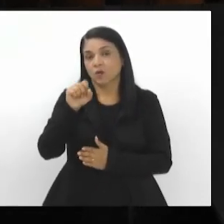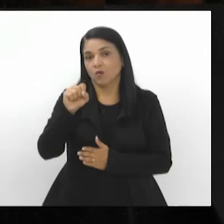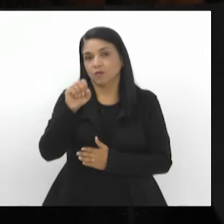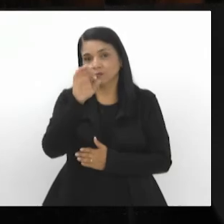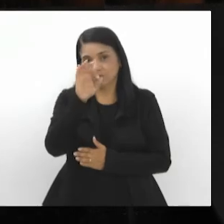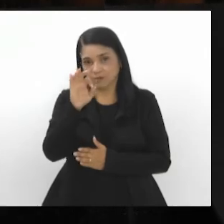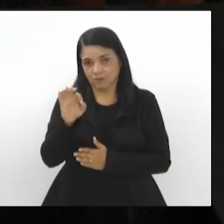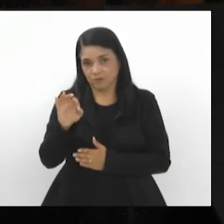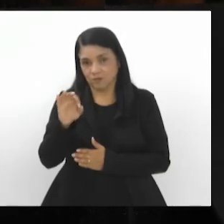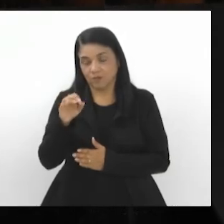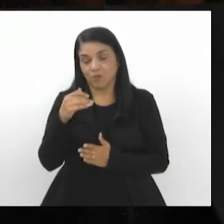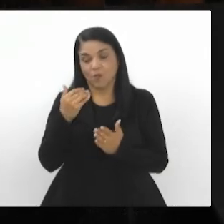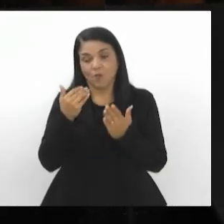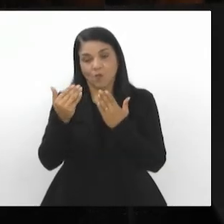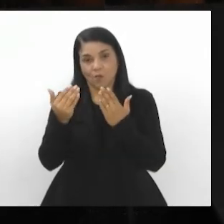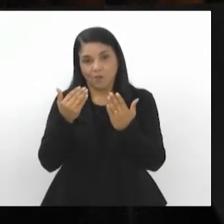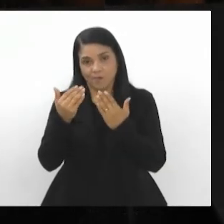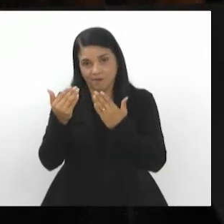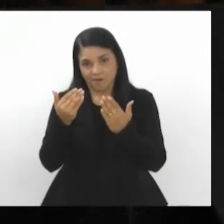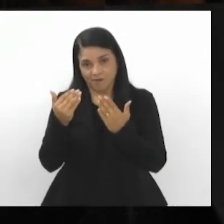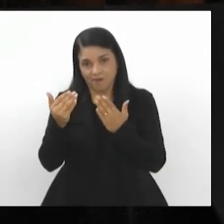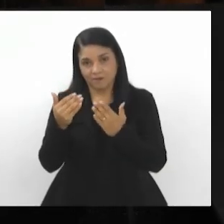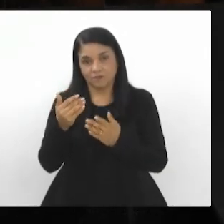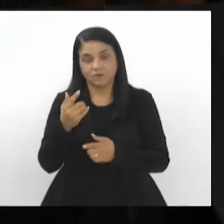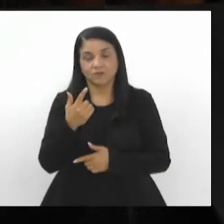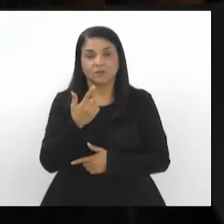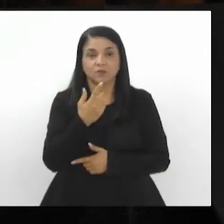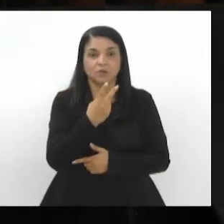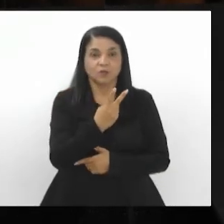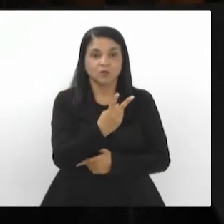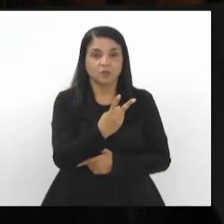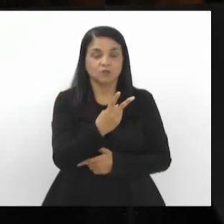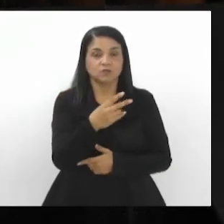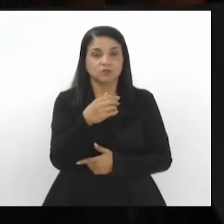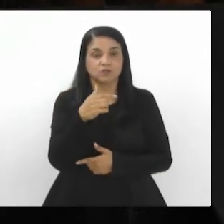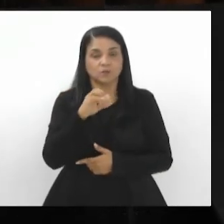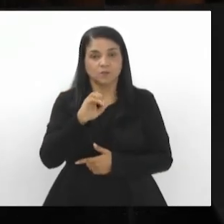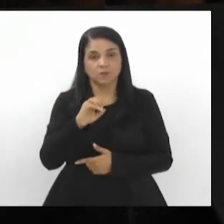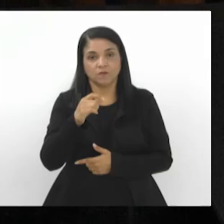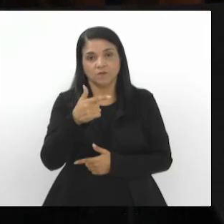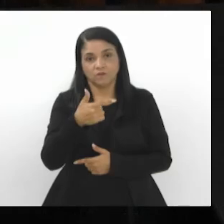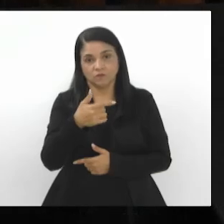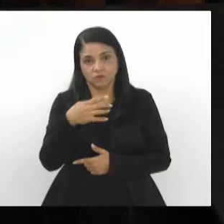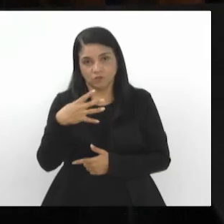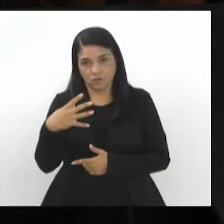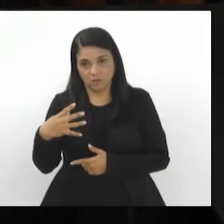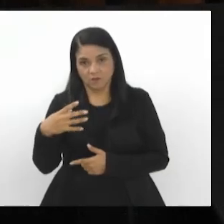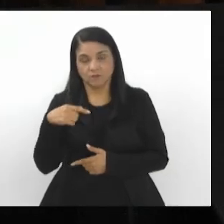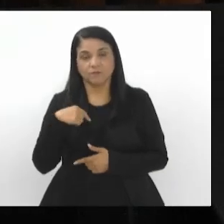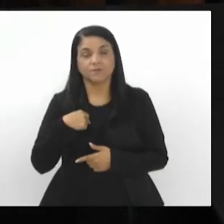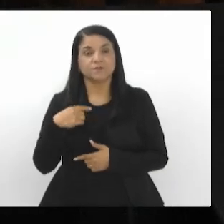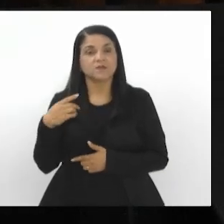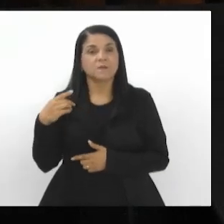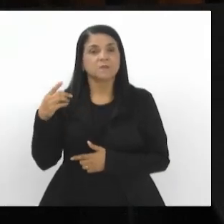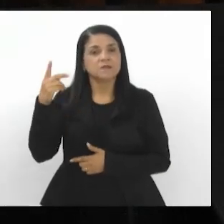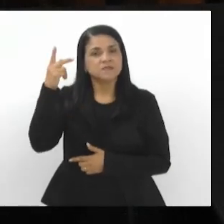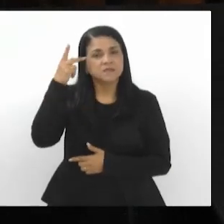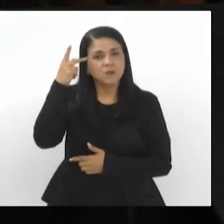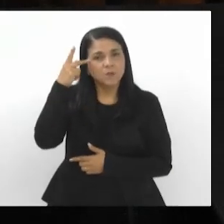2,8%, comparado com o previsto em 2024. Nossos vizinhos, São Paulo e Minas Gerais,